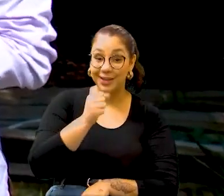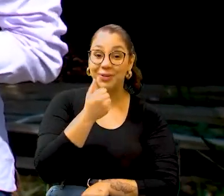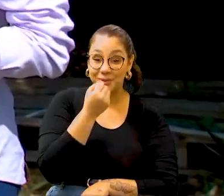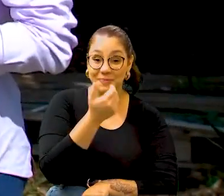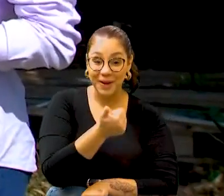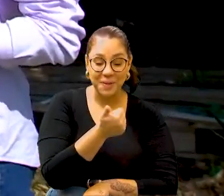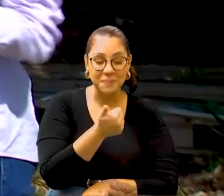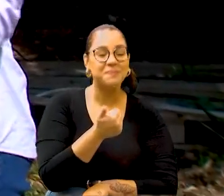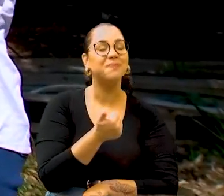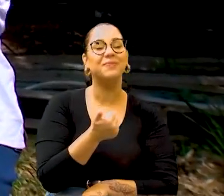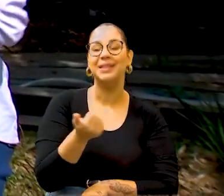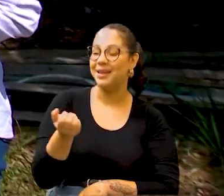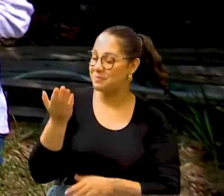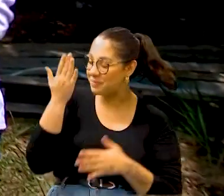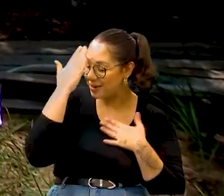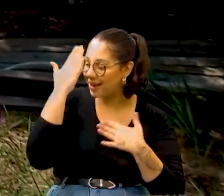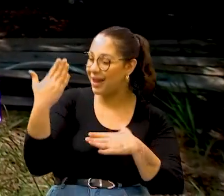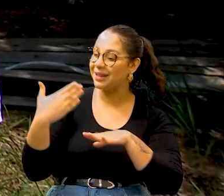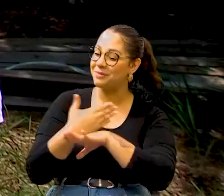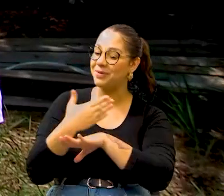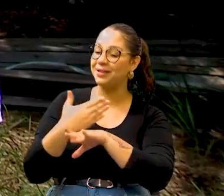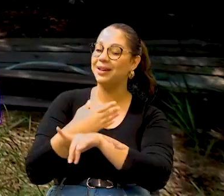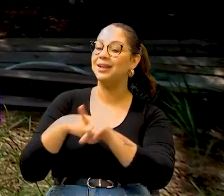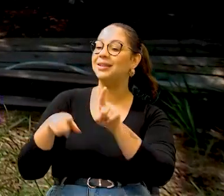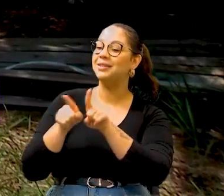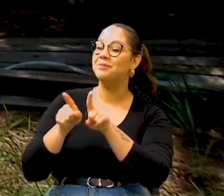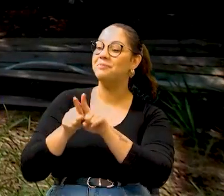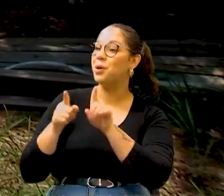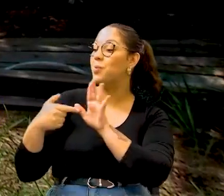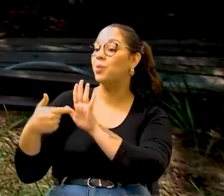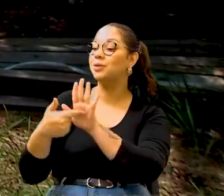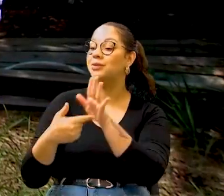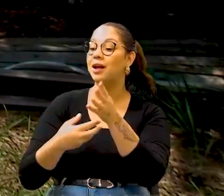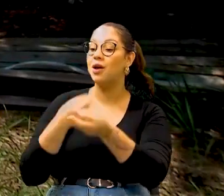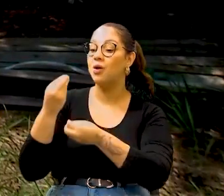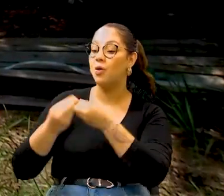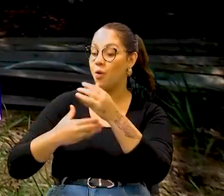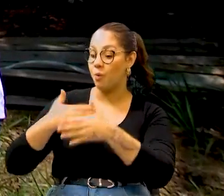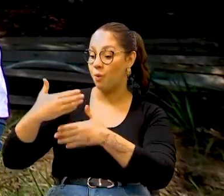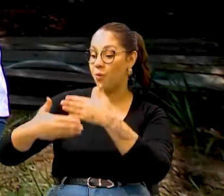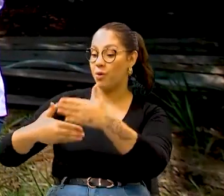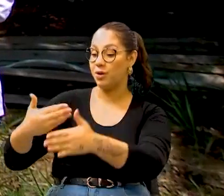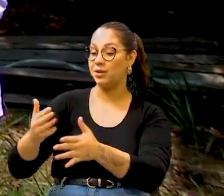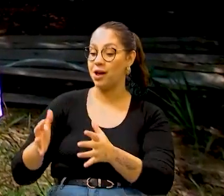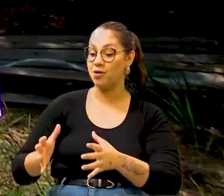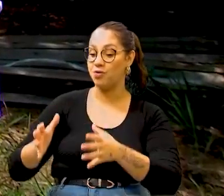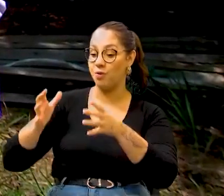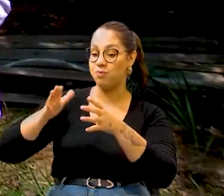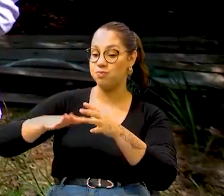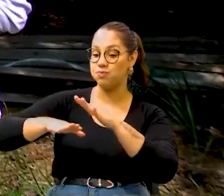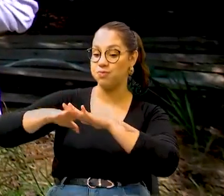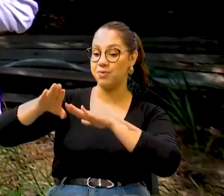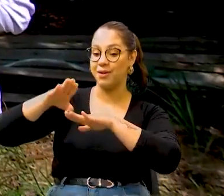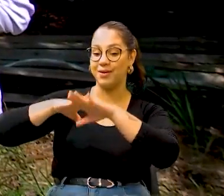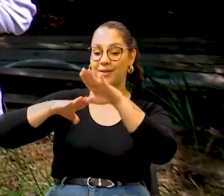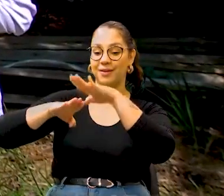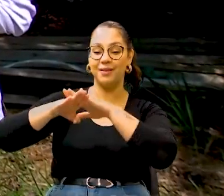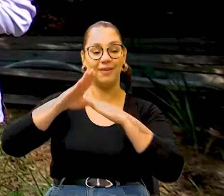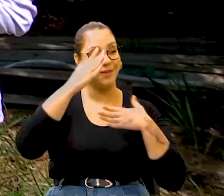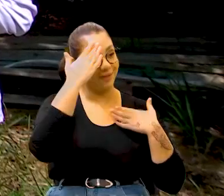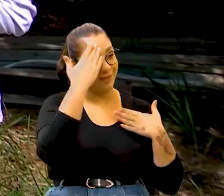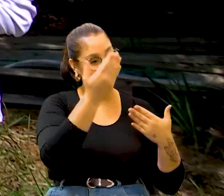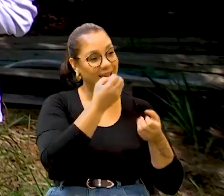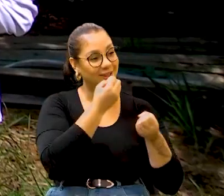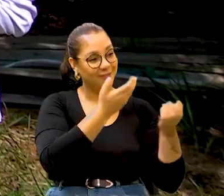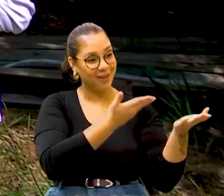Luísa? Tudo jóia. Muito obrigada por participar e poder mostrar aqui como funciona todo esse processo da compostagem.